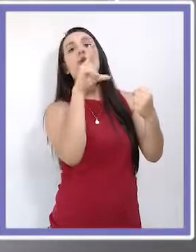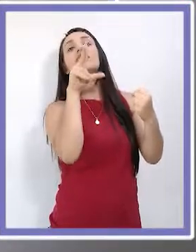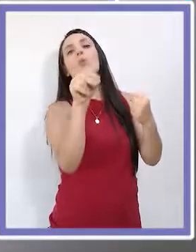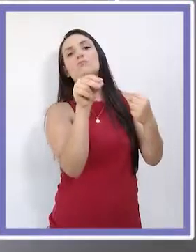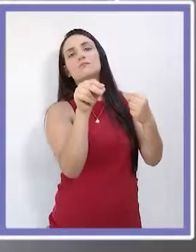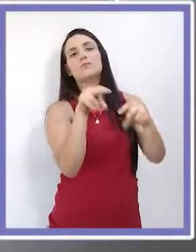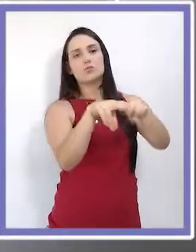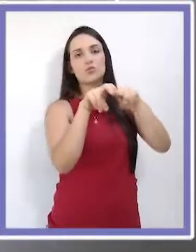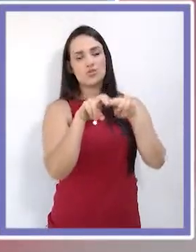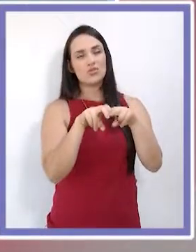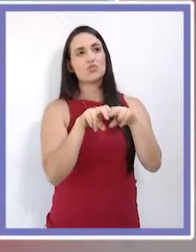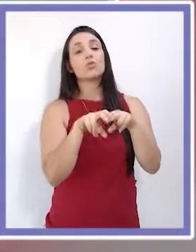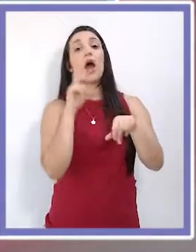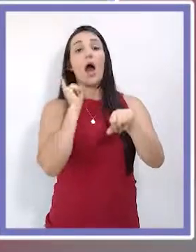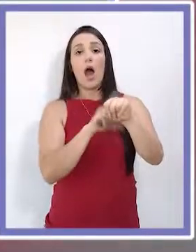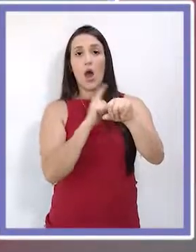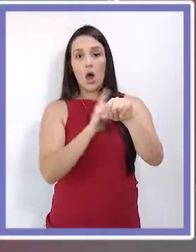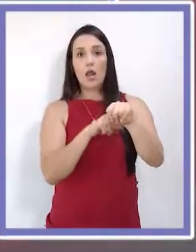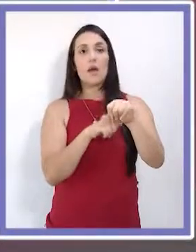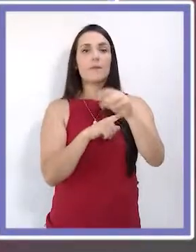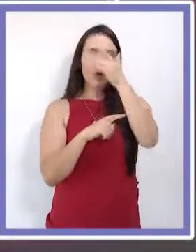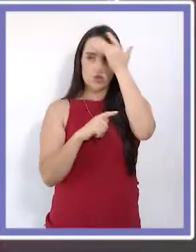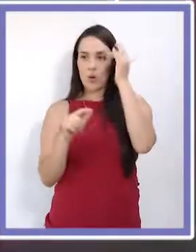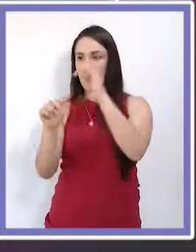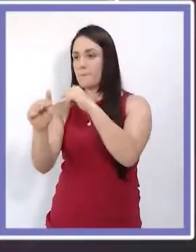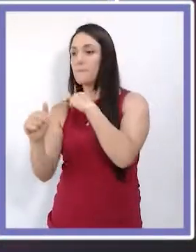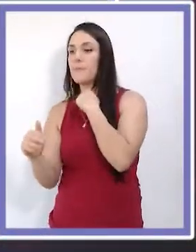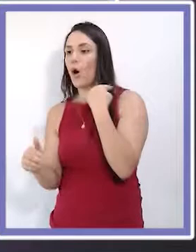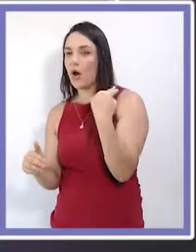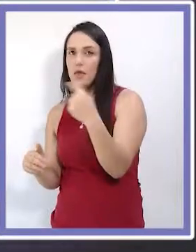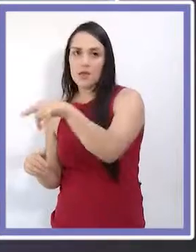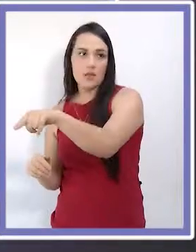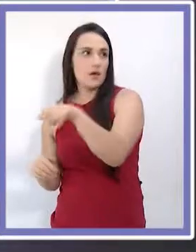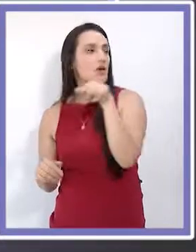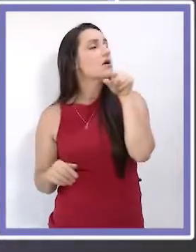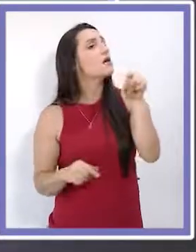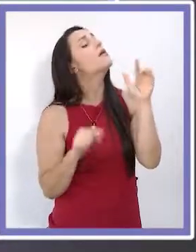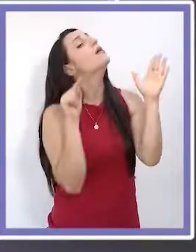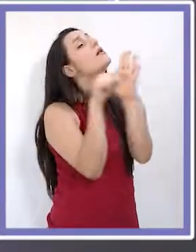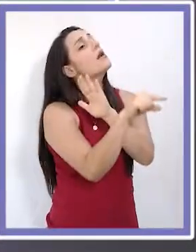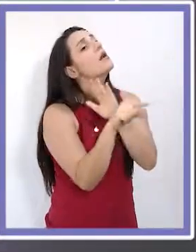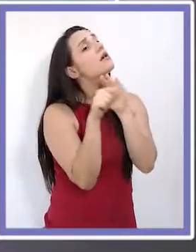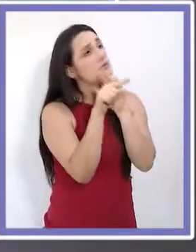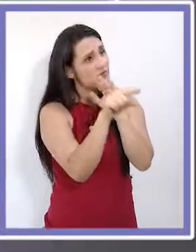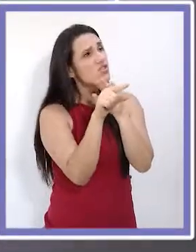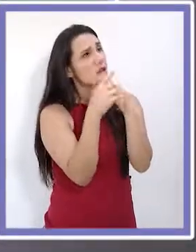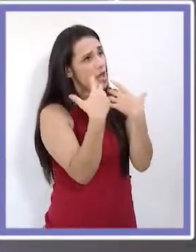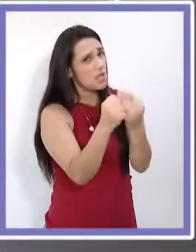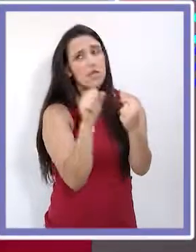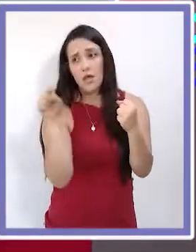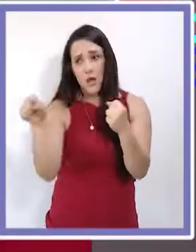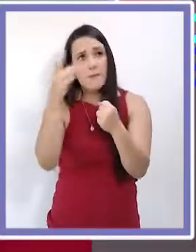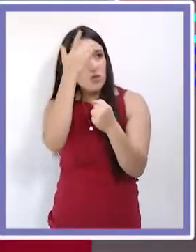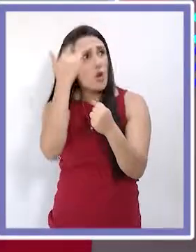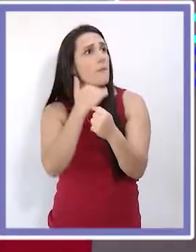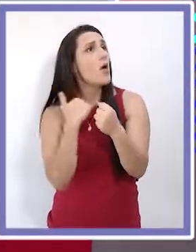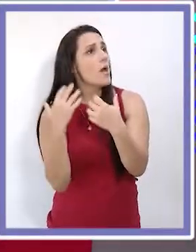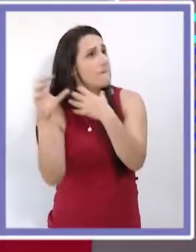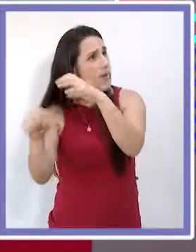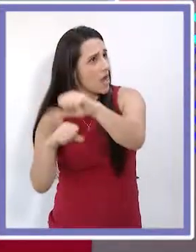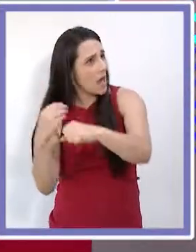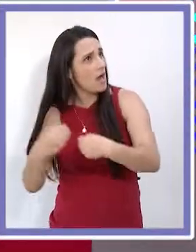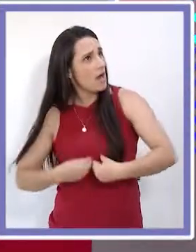família ela vai ser entrevistada e é dado o direito dela de dizer sim ou não à doação. Mas se ela sabe